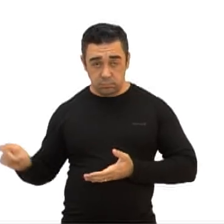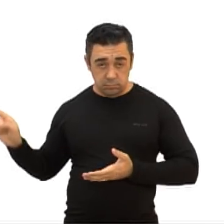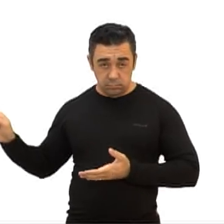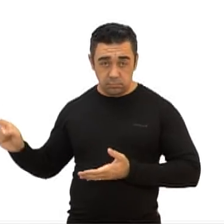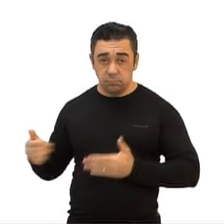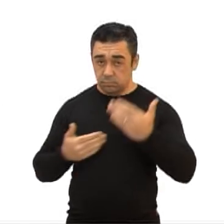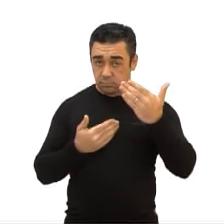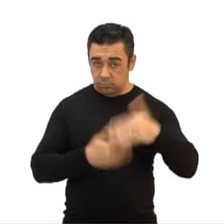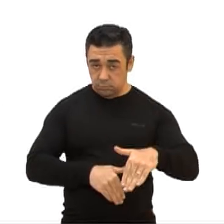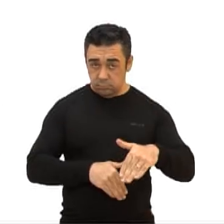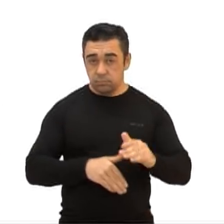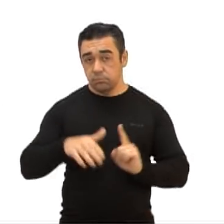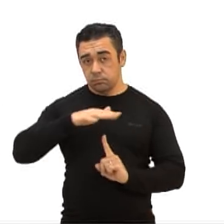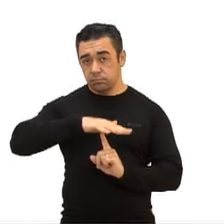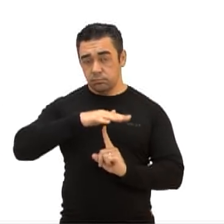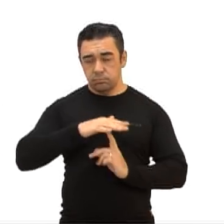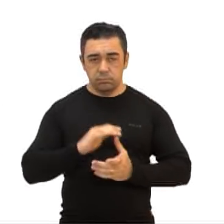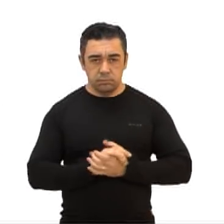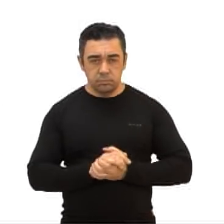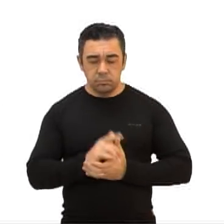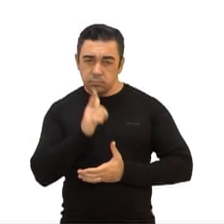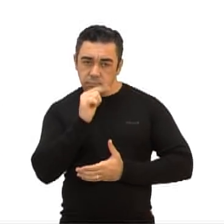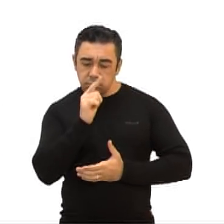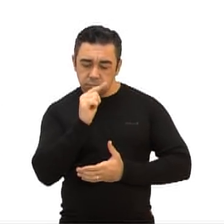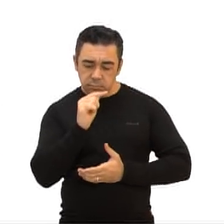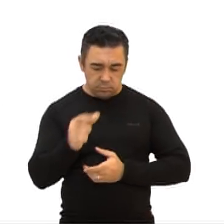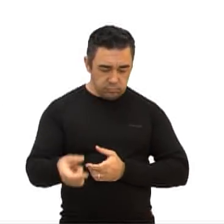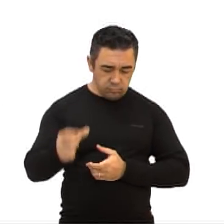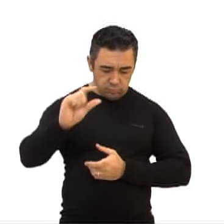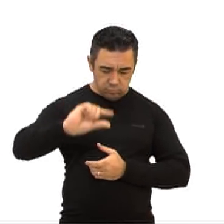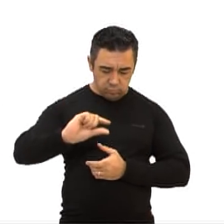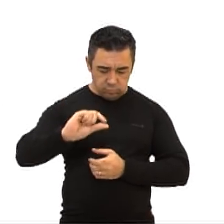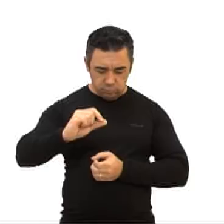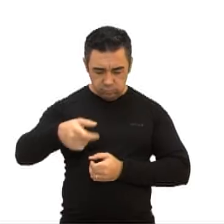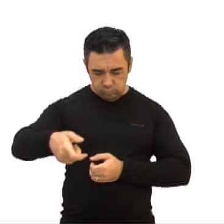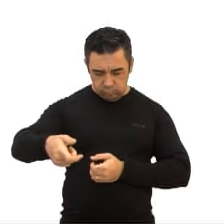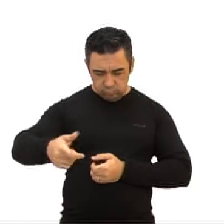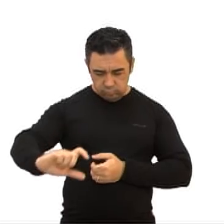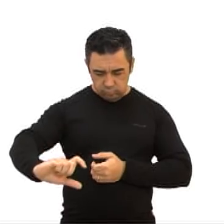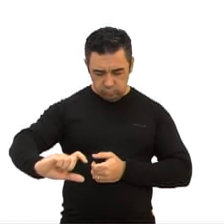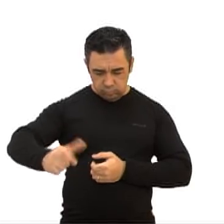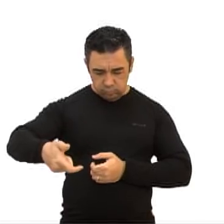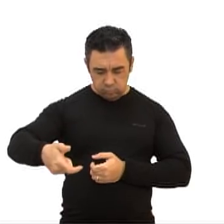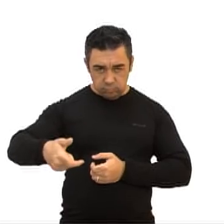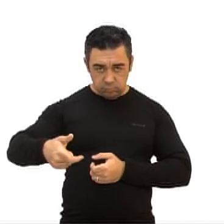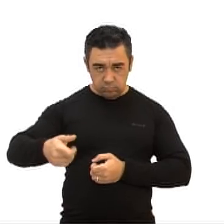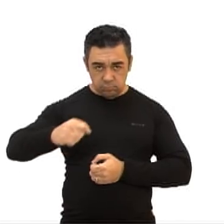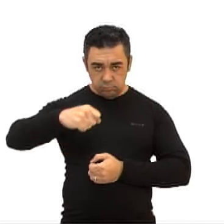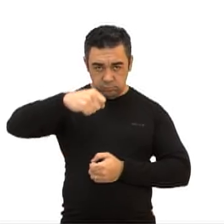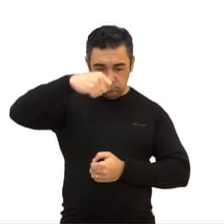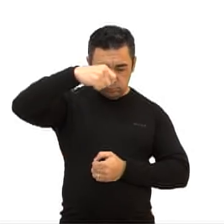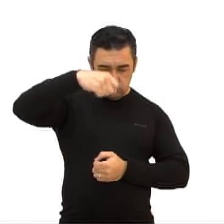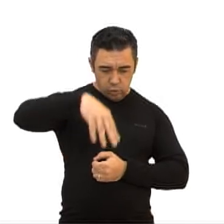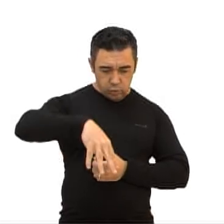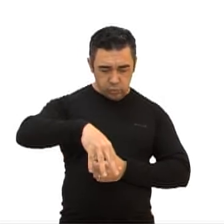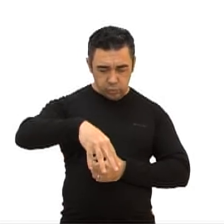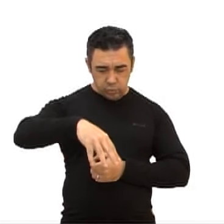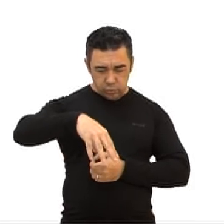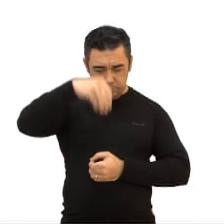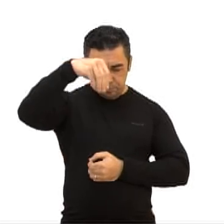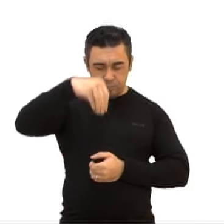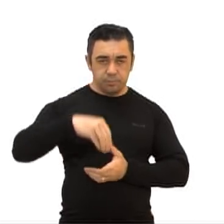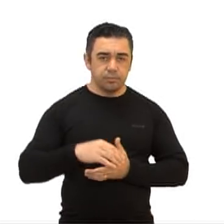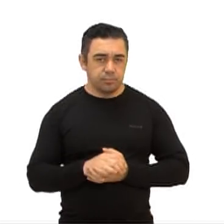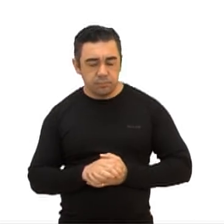prova Paraná. Uma torneira possui o sistema de abre e fecha, como apresentado no desenho